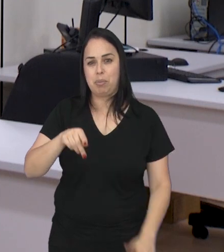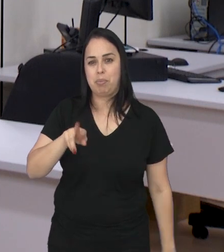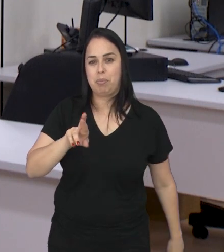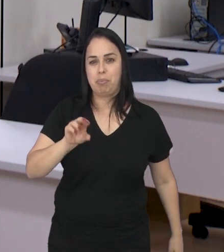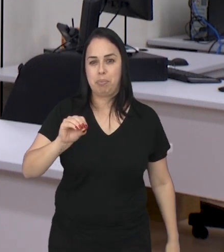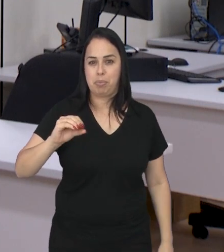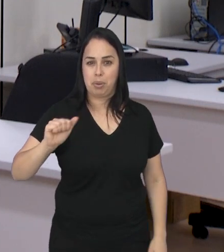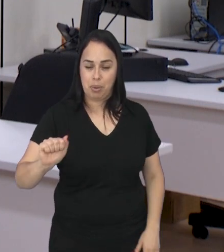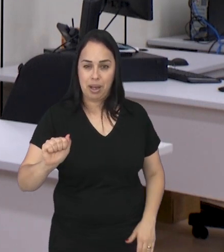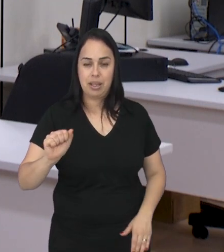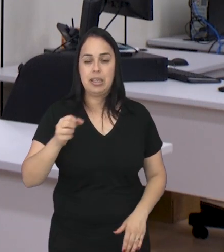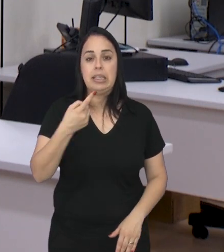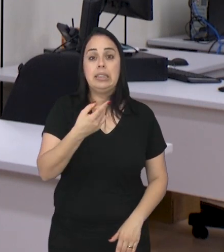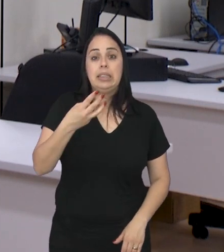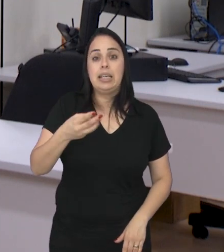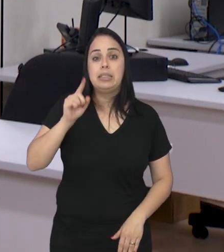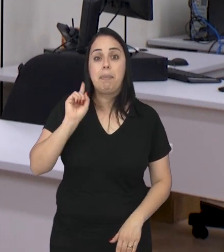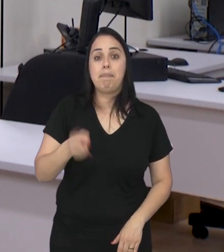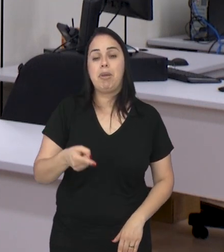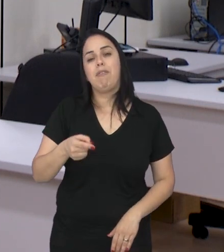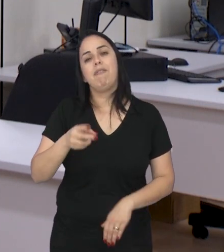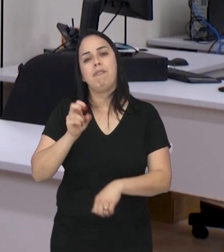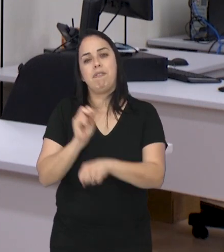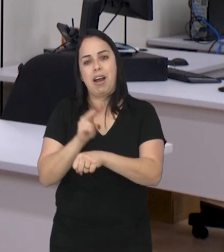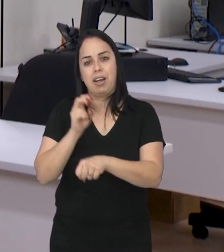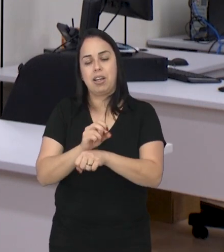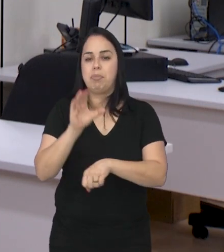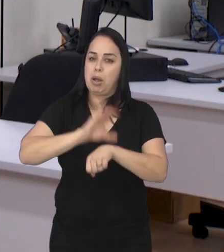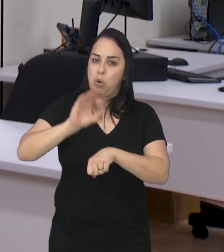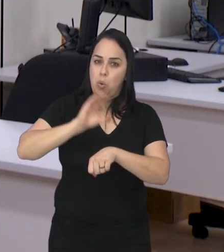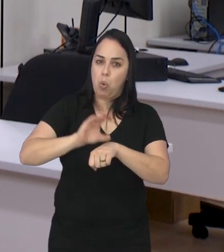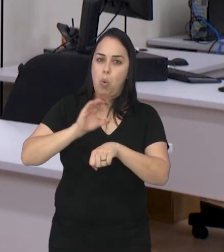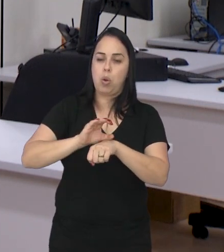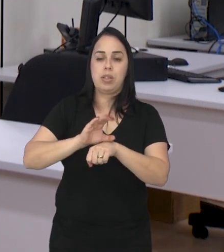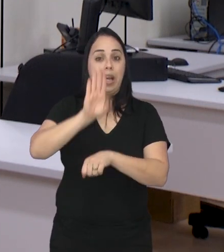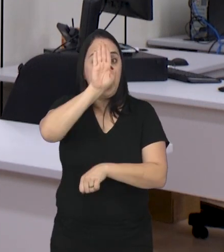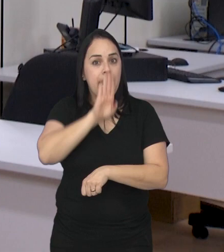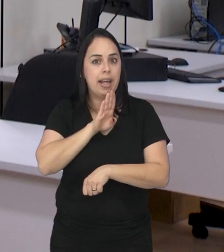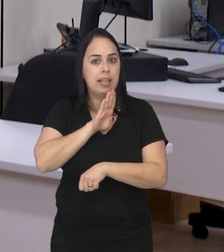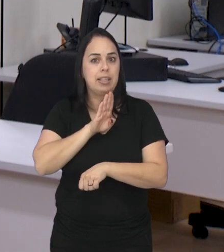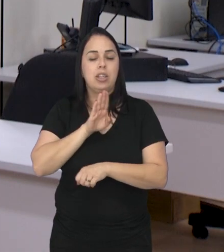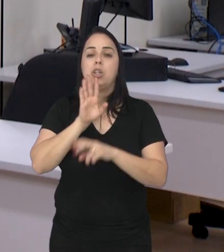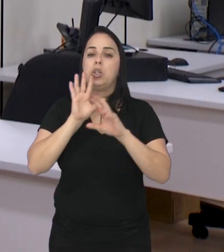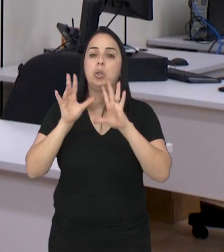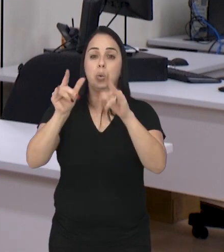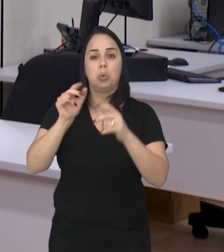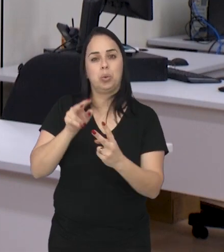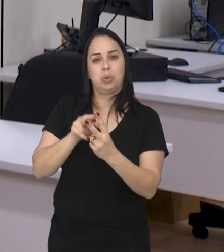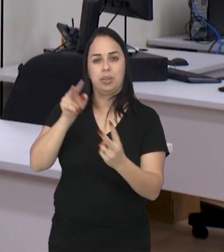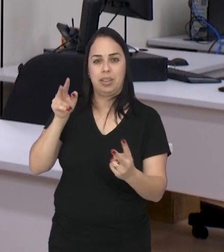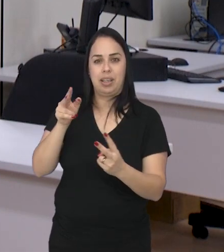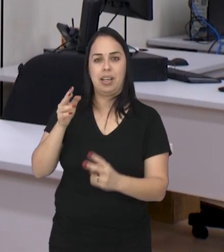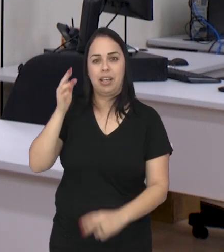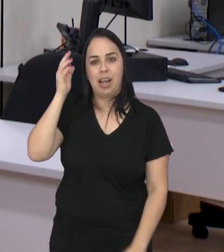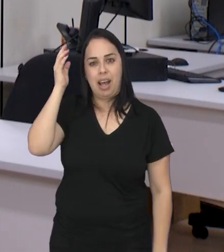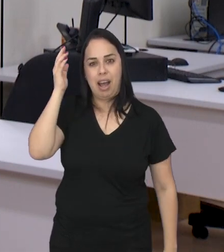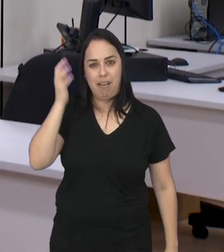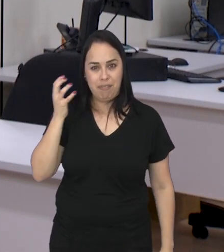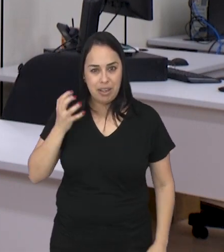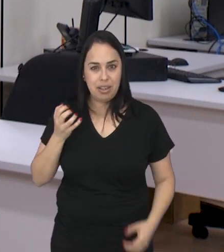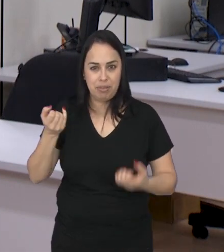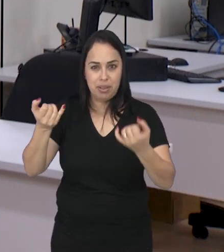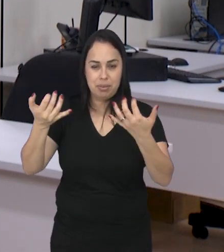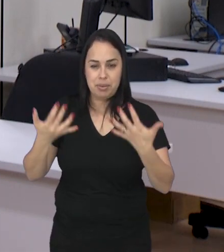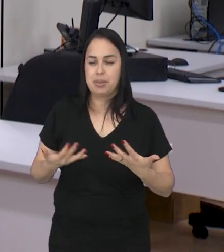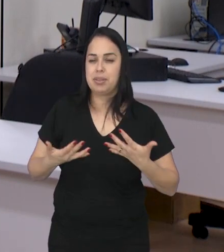proa para este público São 13 mil vagas para cursos profissionalizantes de graça e tudo online A